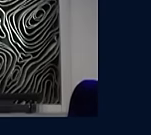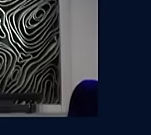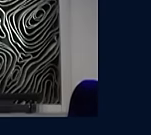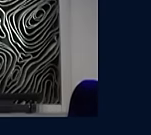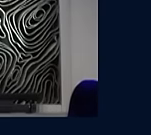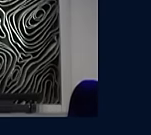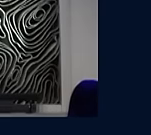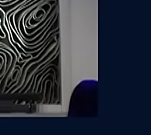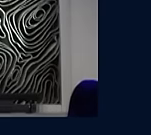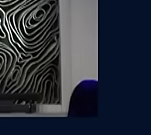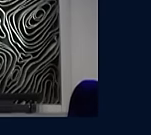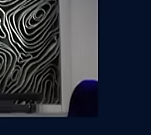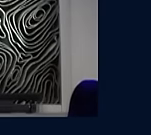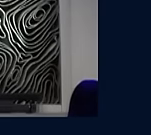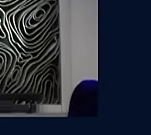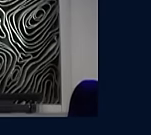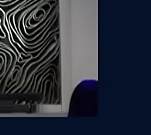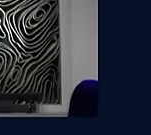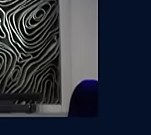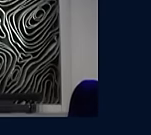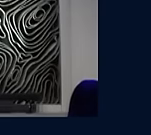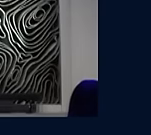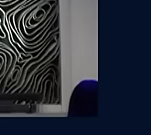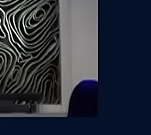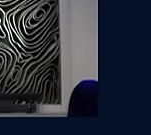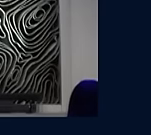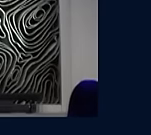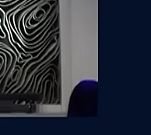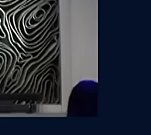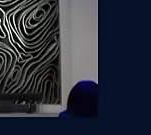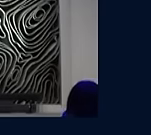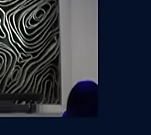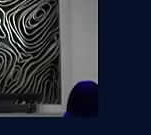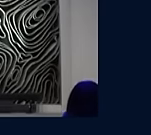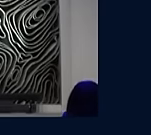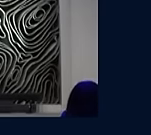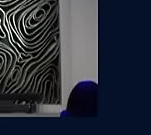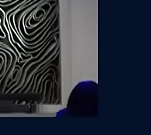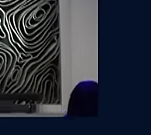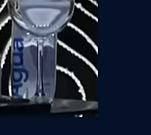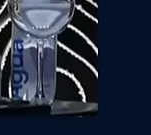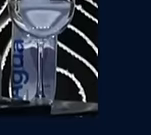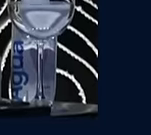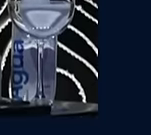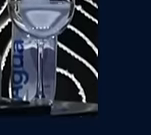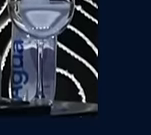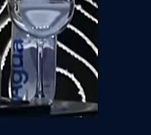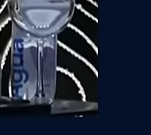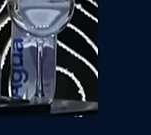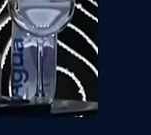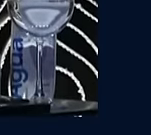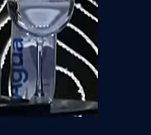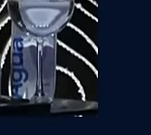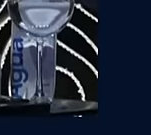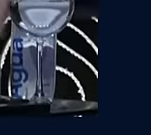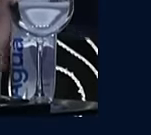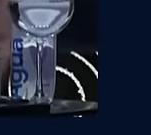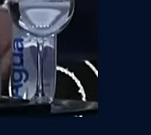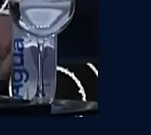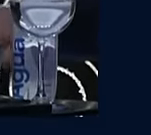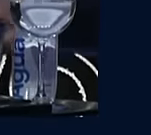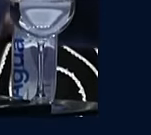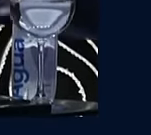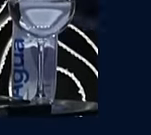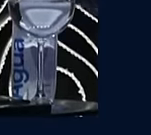Presidente me perguntou se eu tô animada eu tô sempre animada acho que ele tá mais animado ainda servi uma aguinha porque nosso papo vai ser